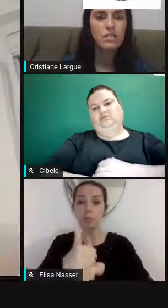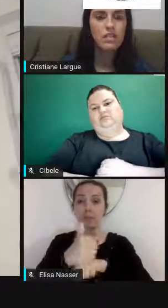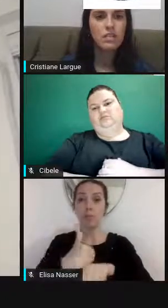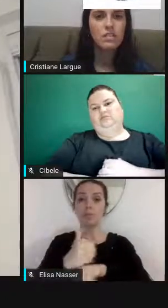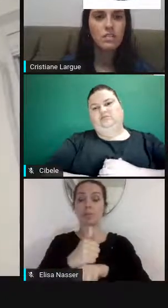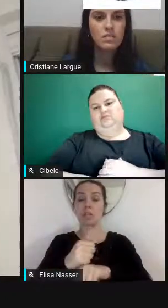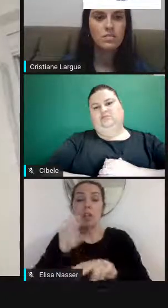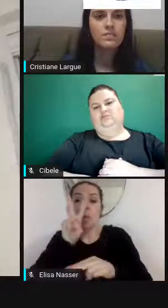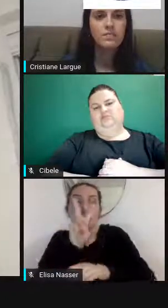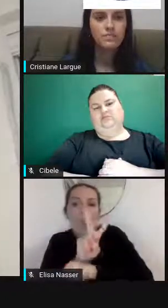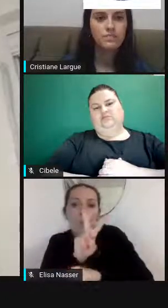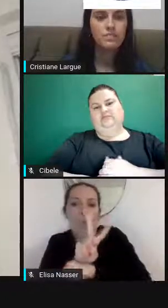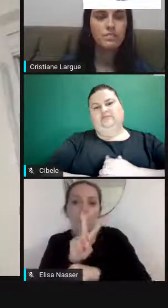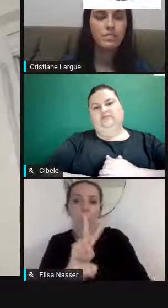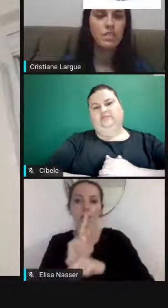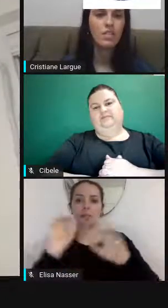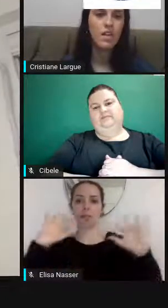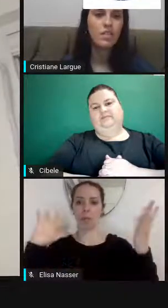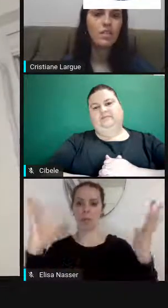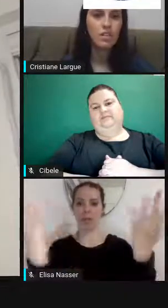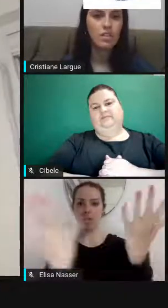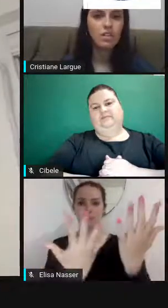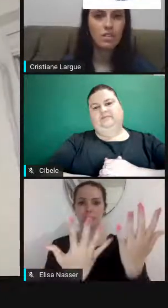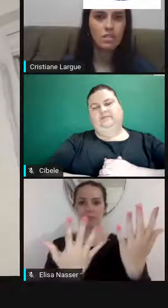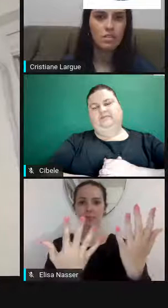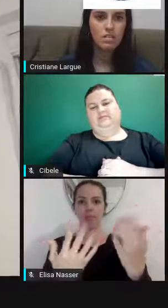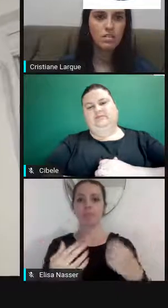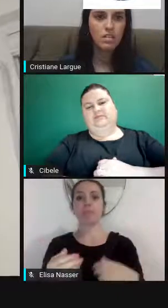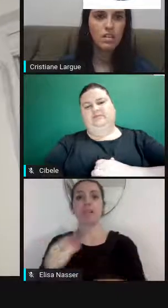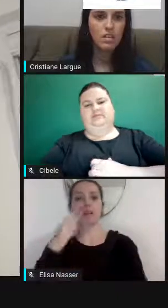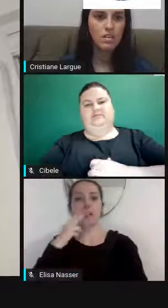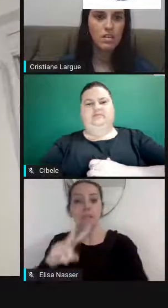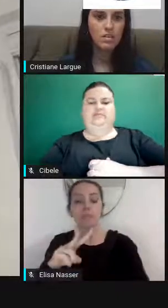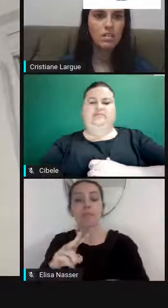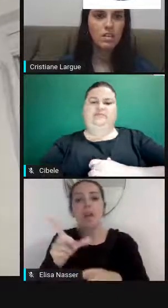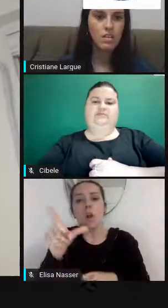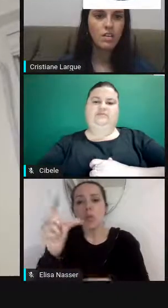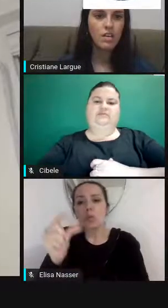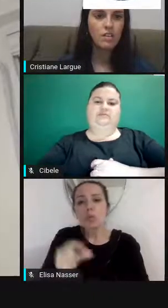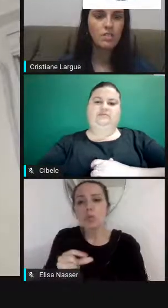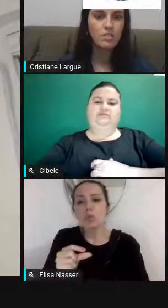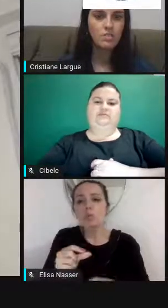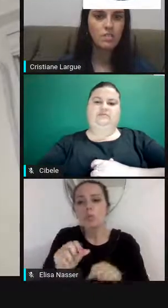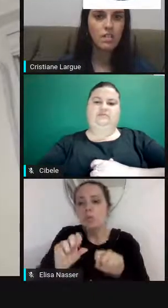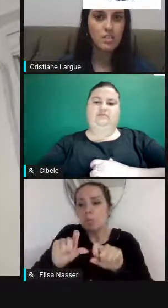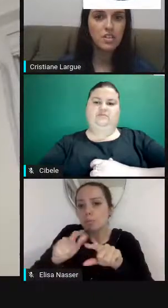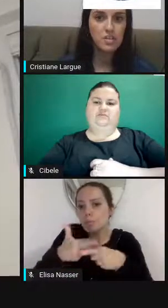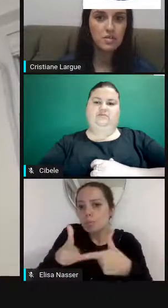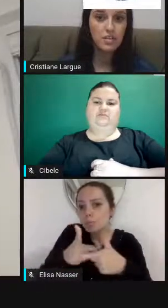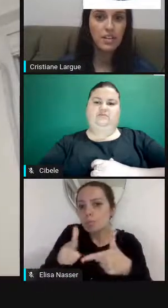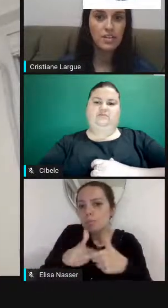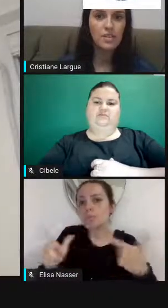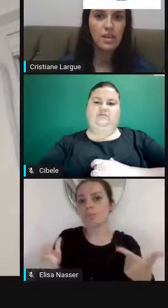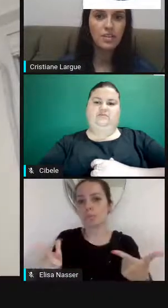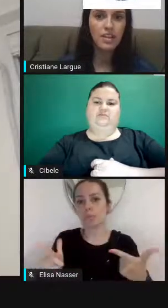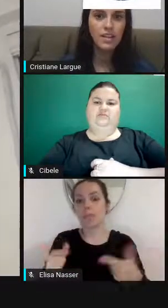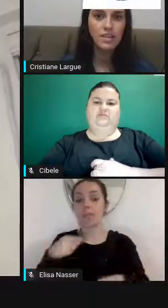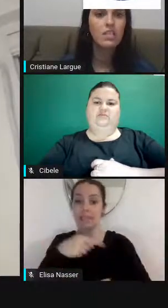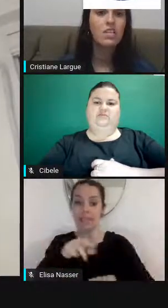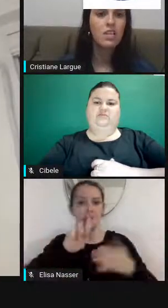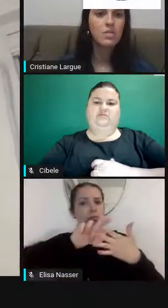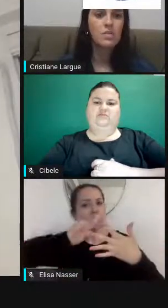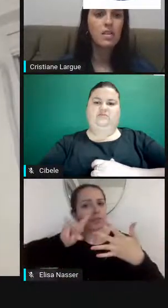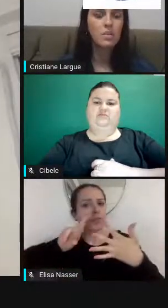marketing Verde a aplicação mesmo né do da redução de delas e tudo mais isso é bem legal a gente eu acho massa né Eu acho que esse é um diferencial